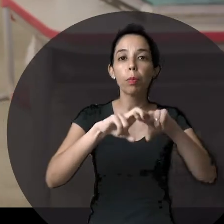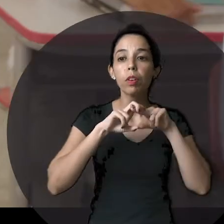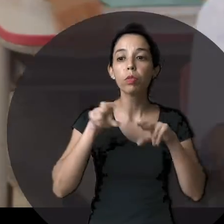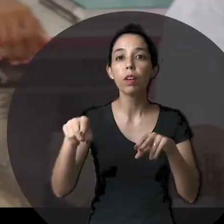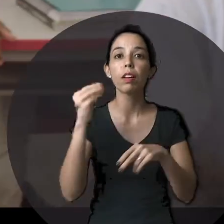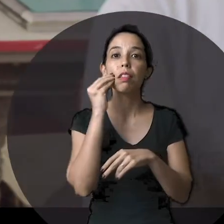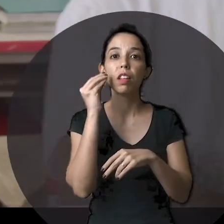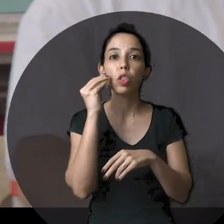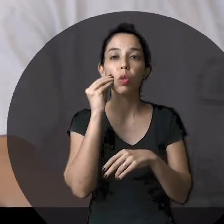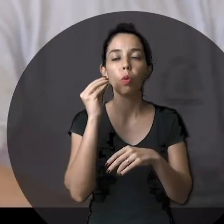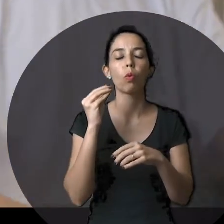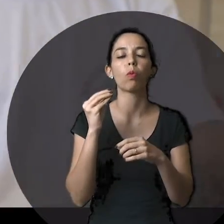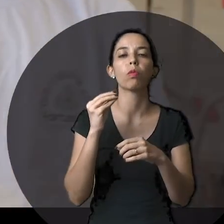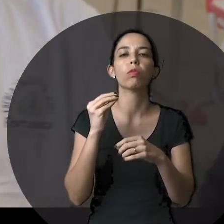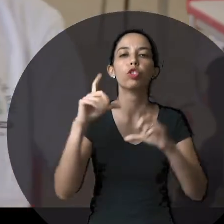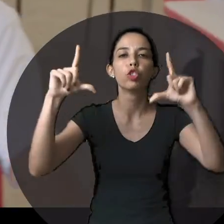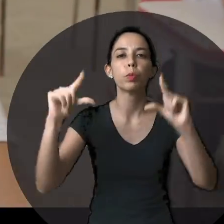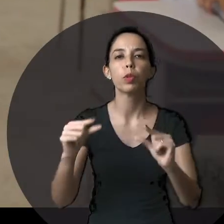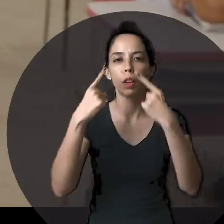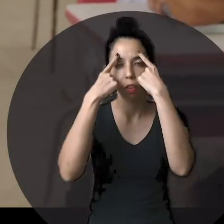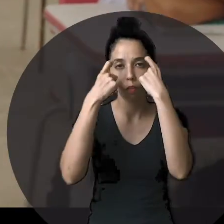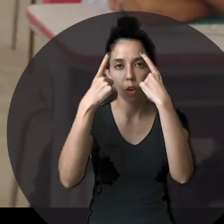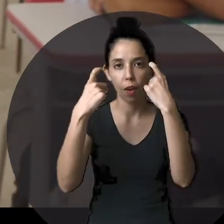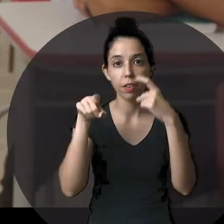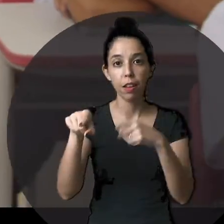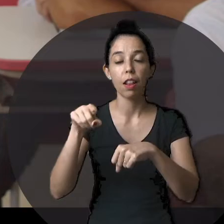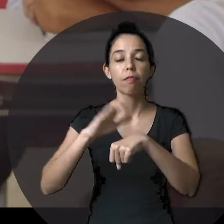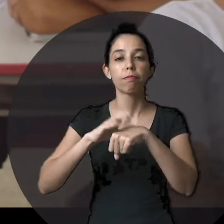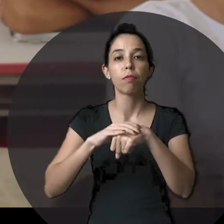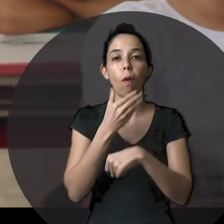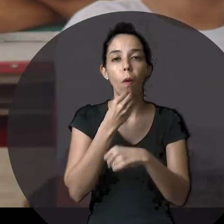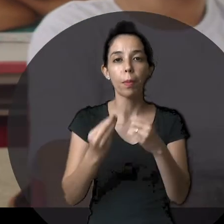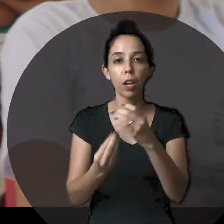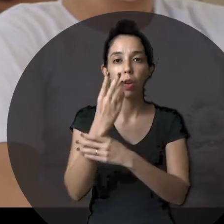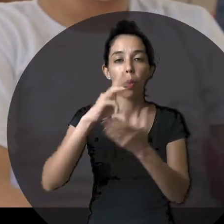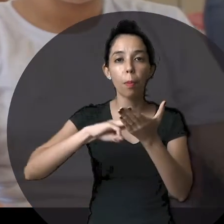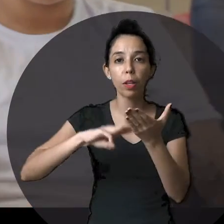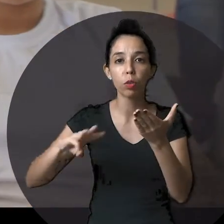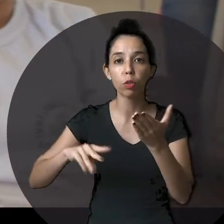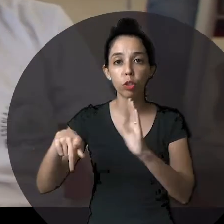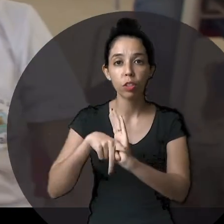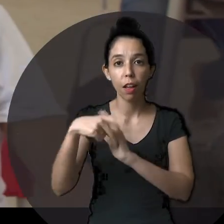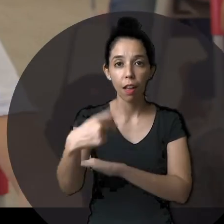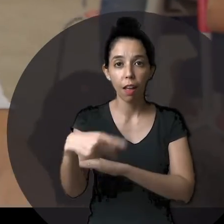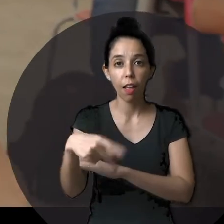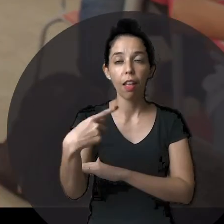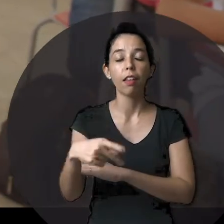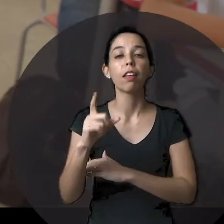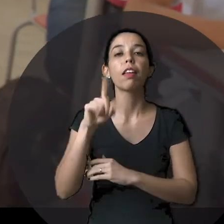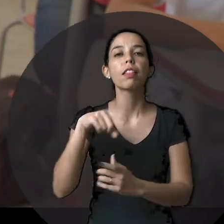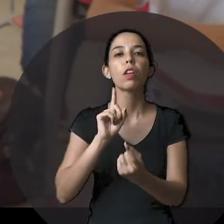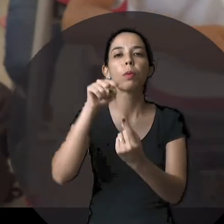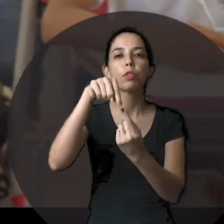o Paulo Show entendeu que poderia escalonar isso para uma outra morte. E aí Paulo Show criou então uma metodologia que hoje é uma